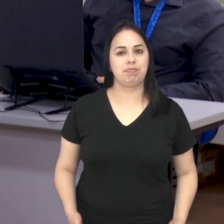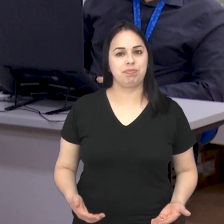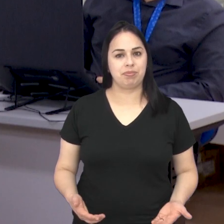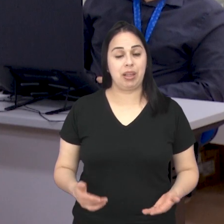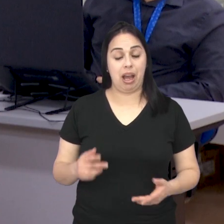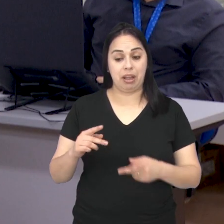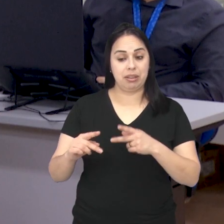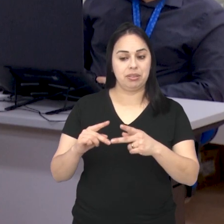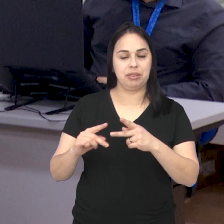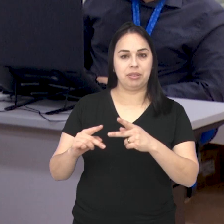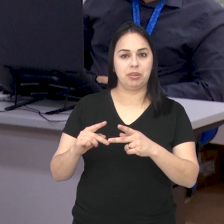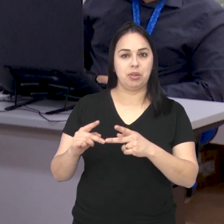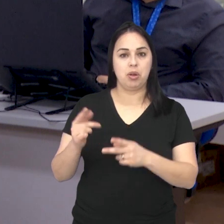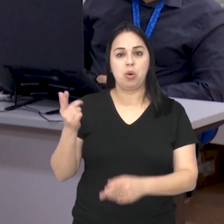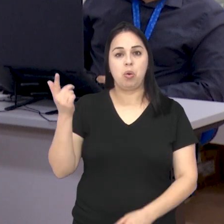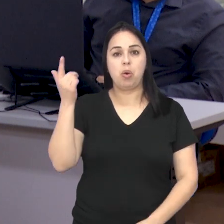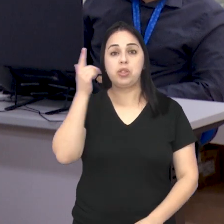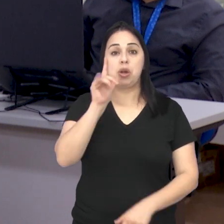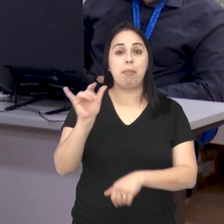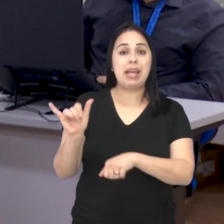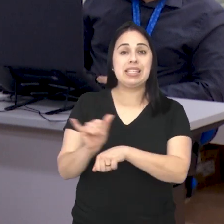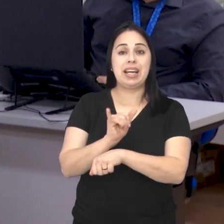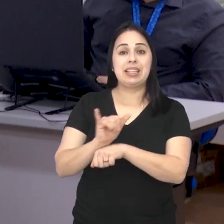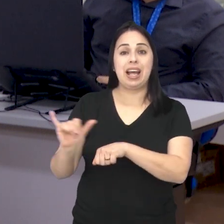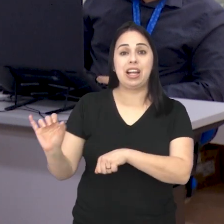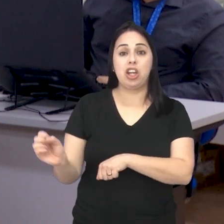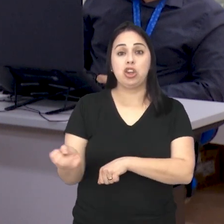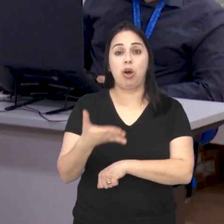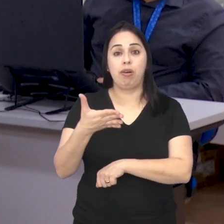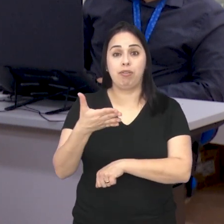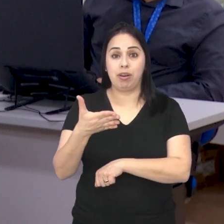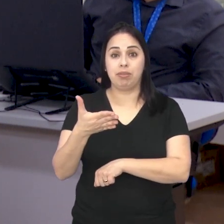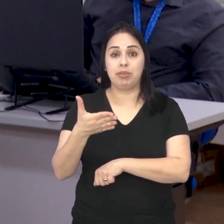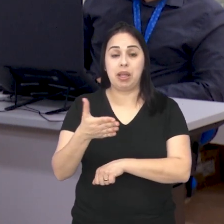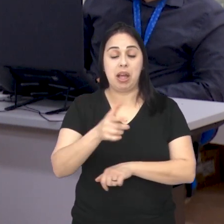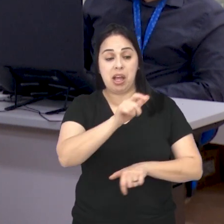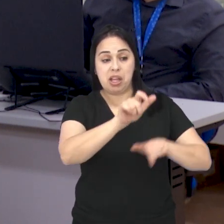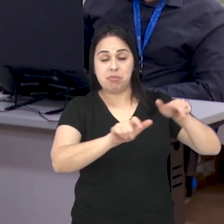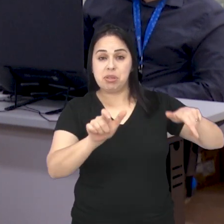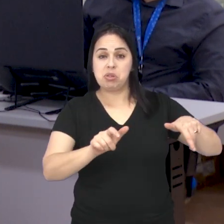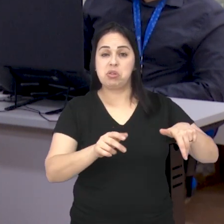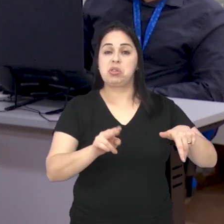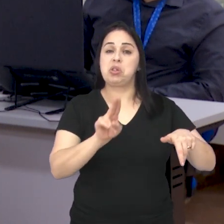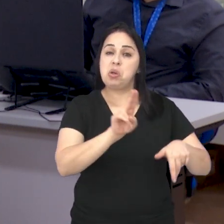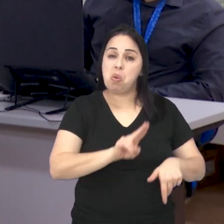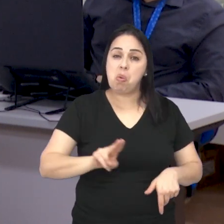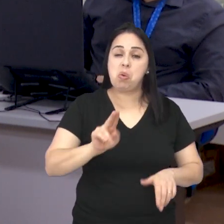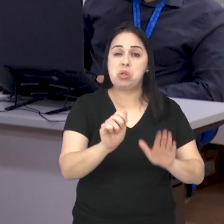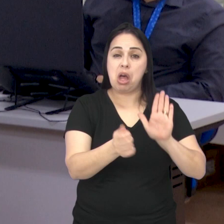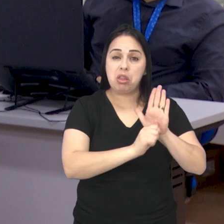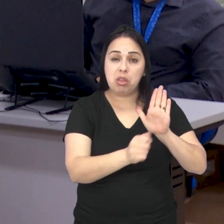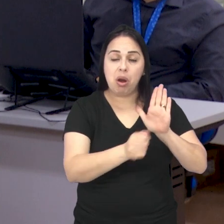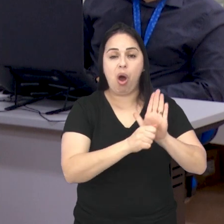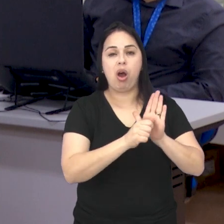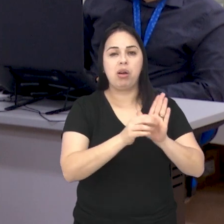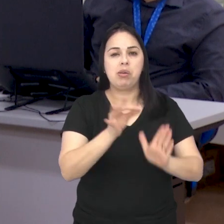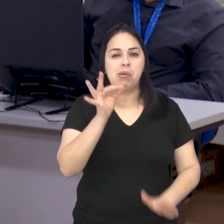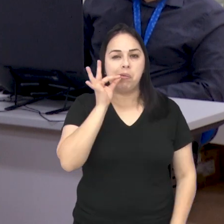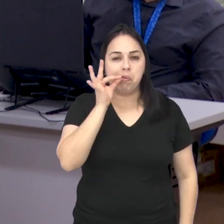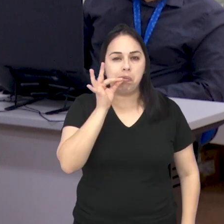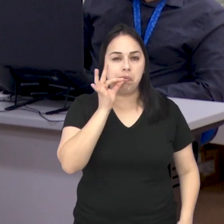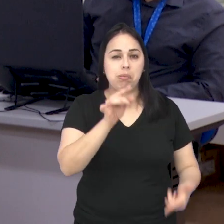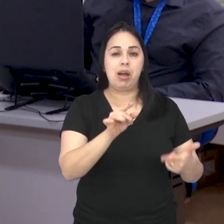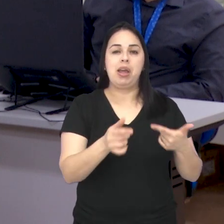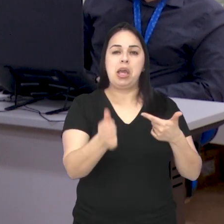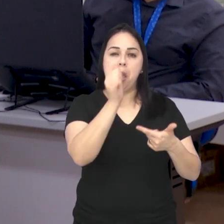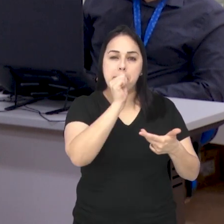E São José dos Campos ganhou uma nova ferramenta no trabalho de acolhimento e assistência a dependentes químicos, o Espaço Prevenir. O local é fruto